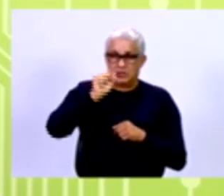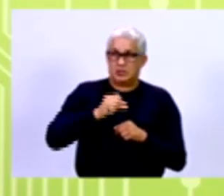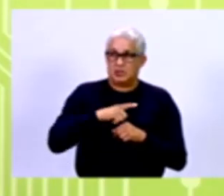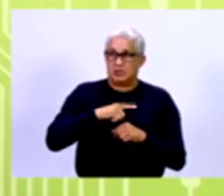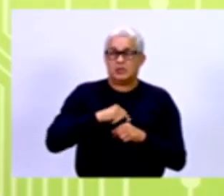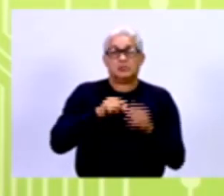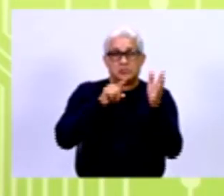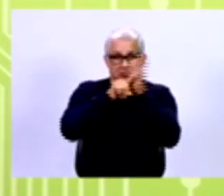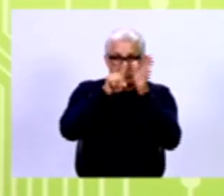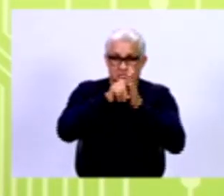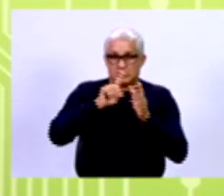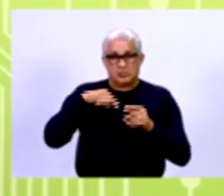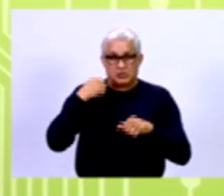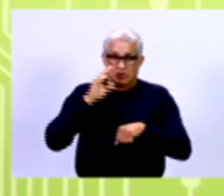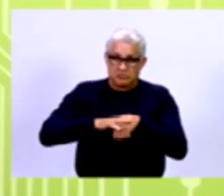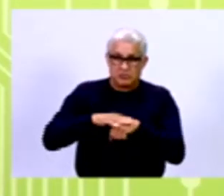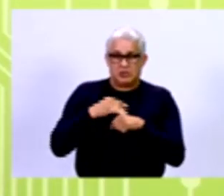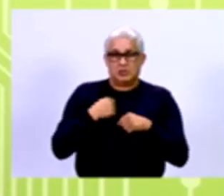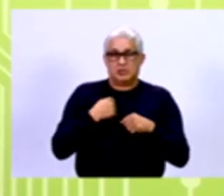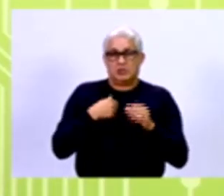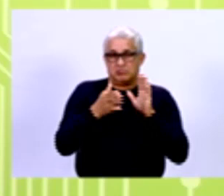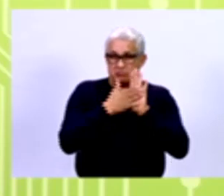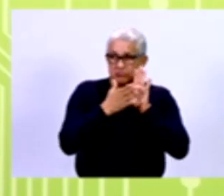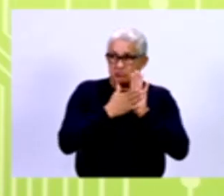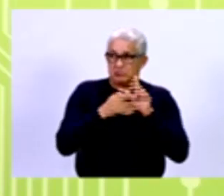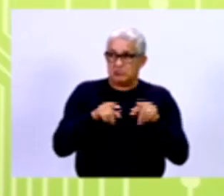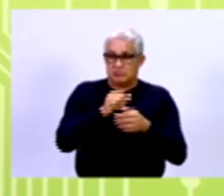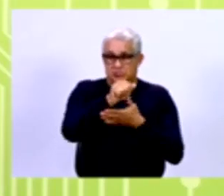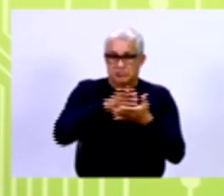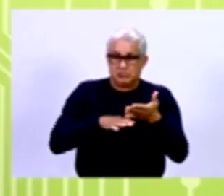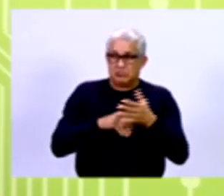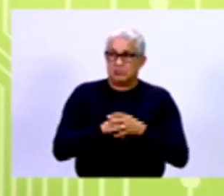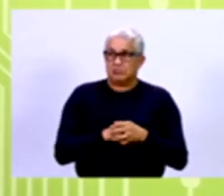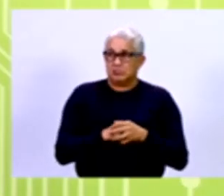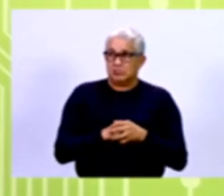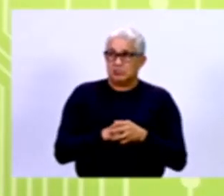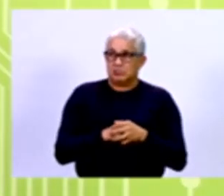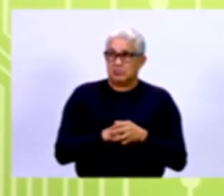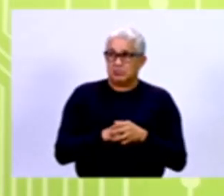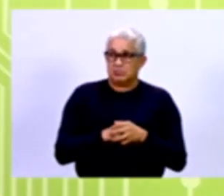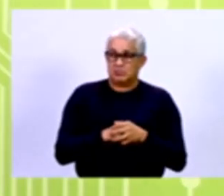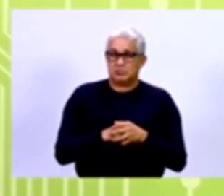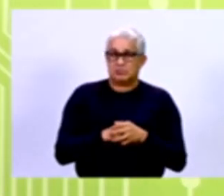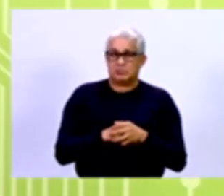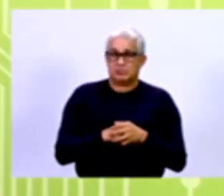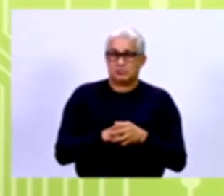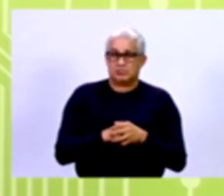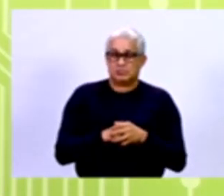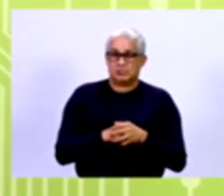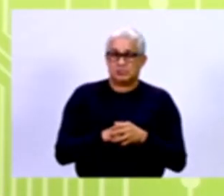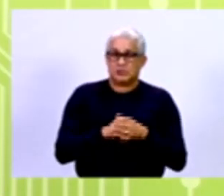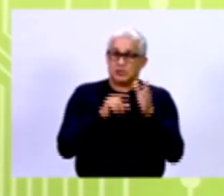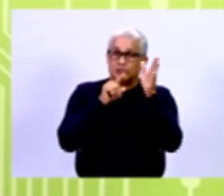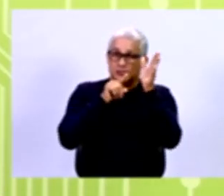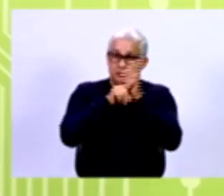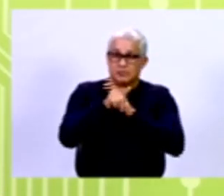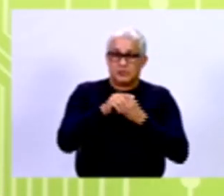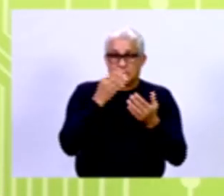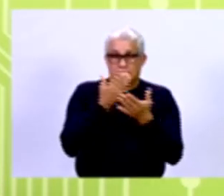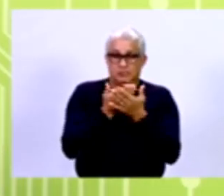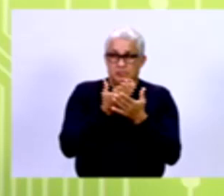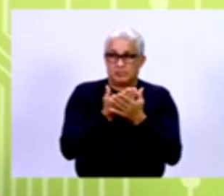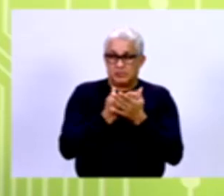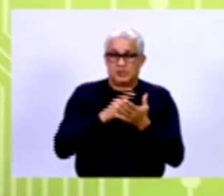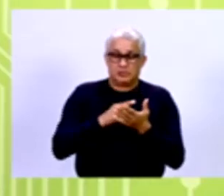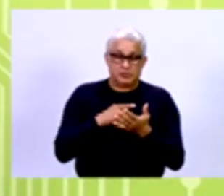as questões que nós propusemos como atividade. E vamos então passar para as questões da aula propriamente,